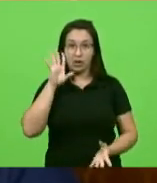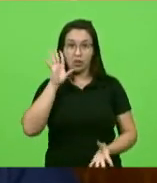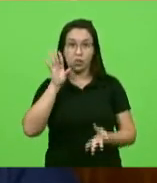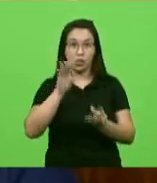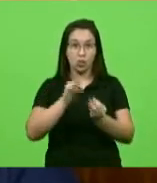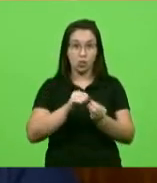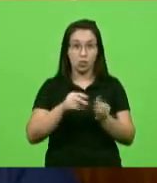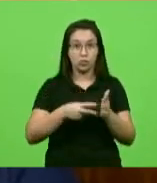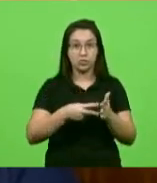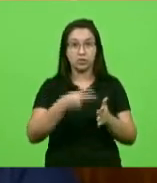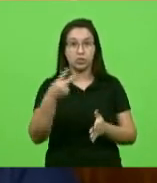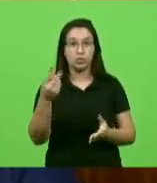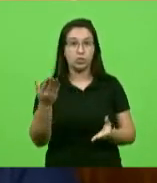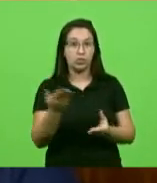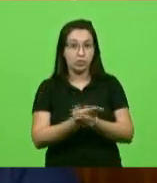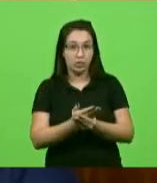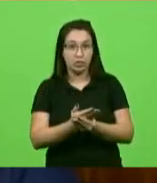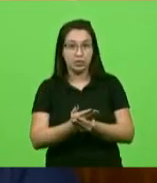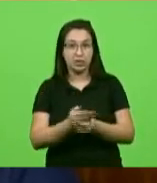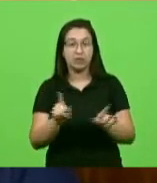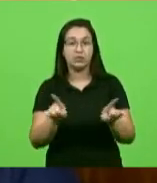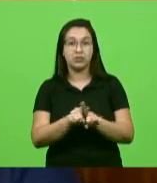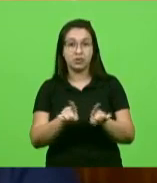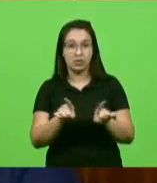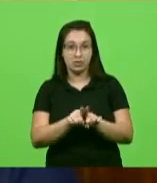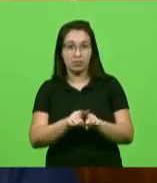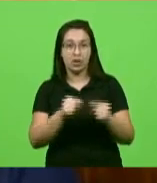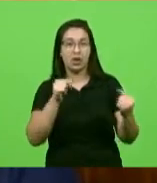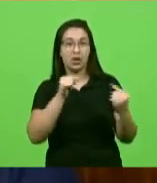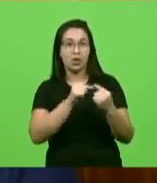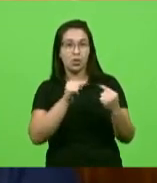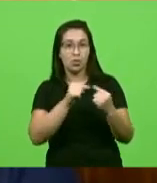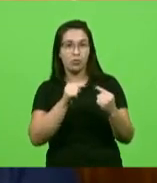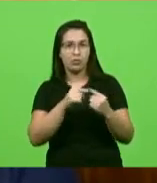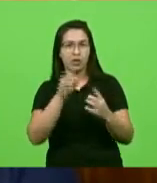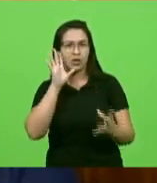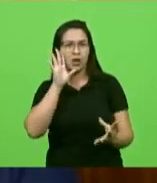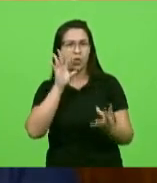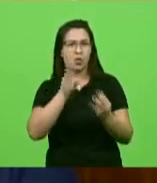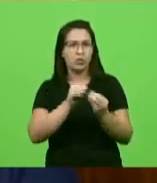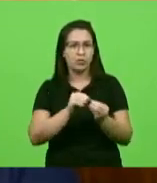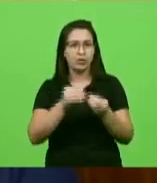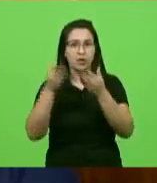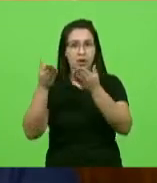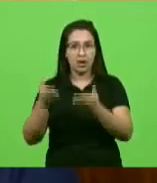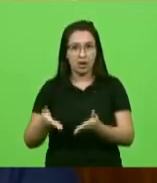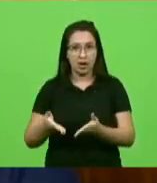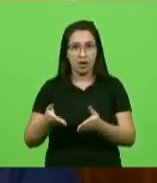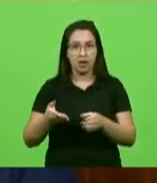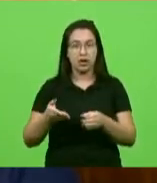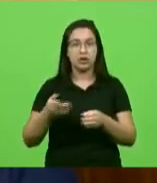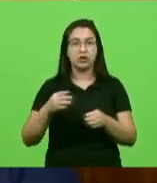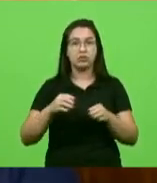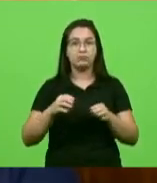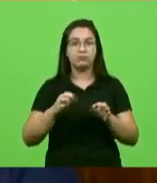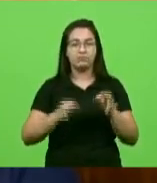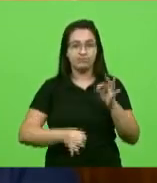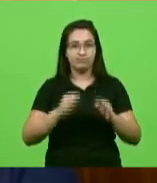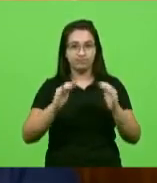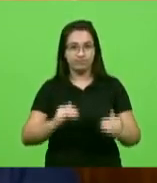respeito desse segundo processo também vêm ao encontro do que concluíram os desembargadores do Tribunal de